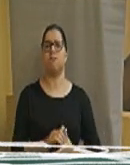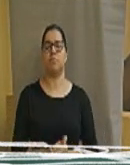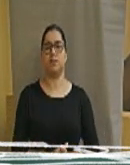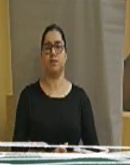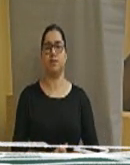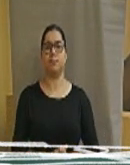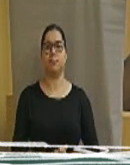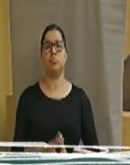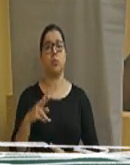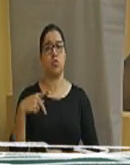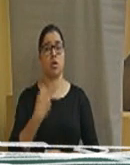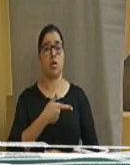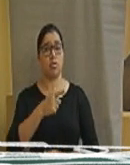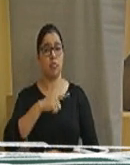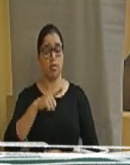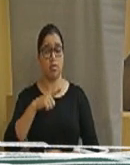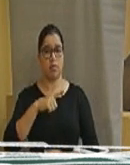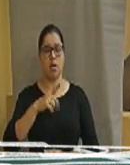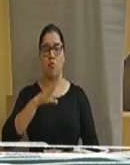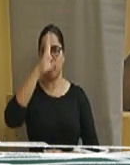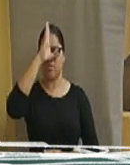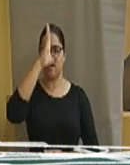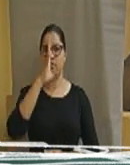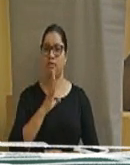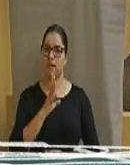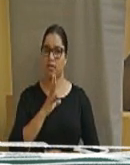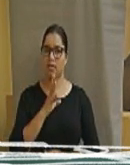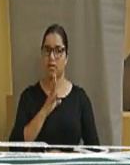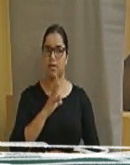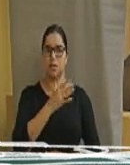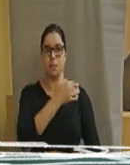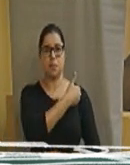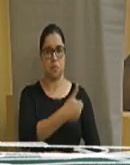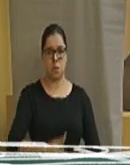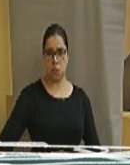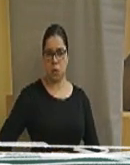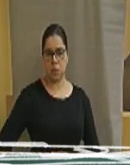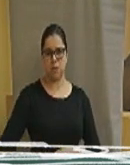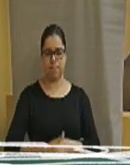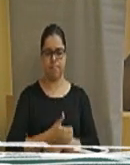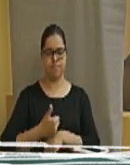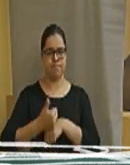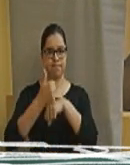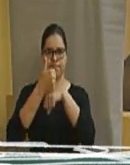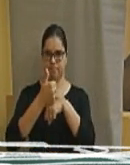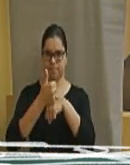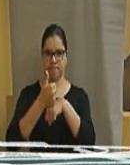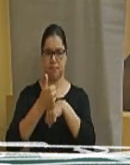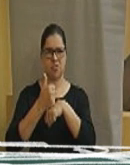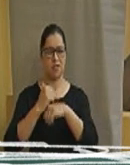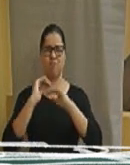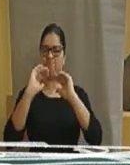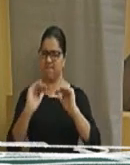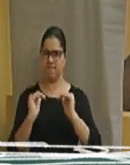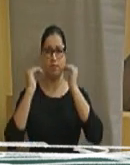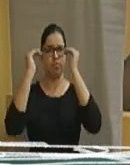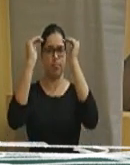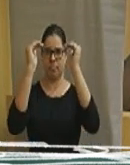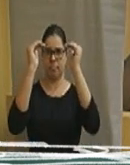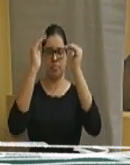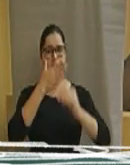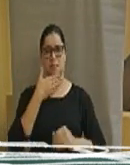universidade pública, gratuita, de excelência, não somente de qualidade, mas de excelência